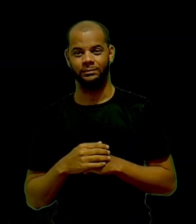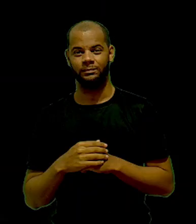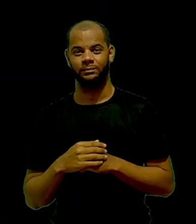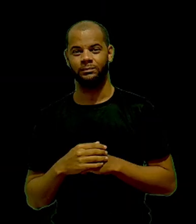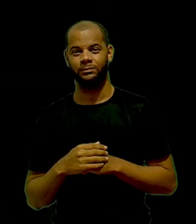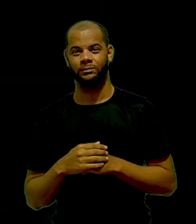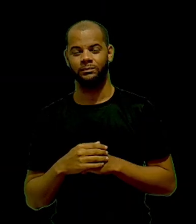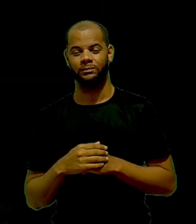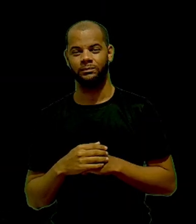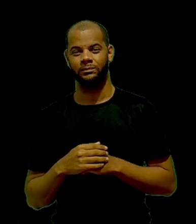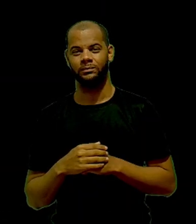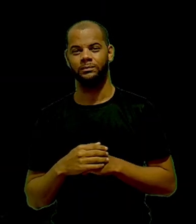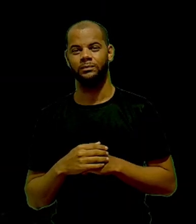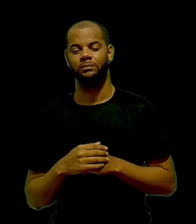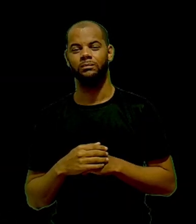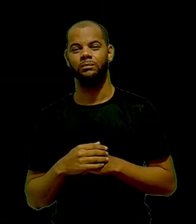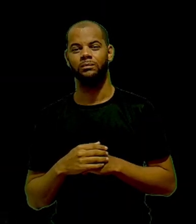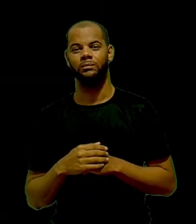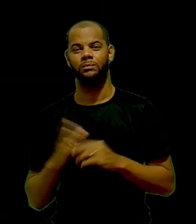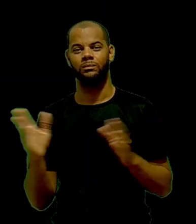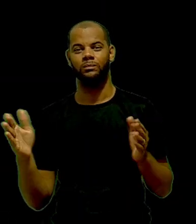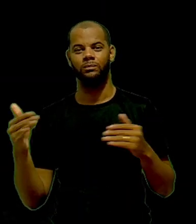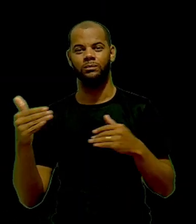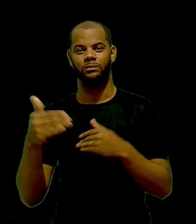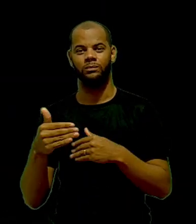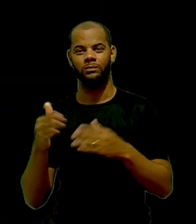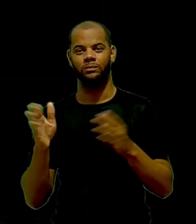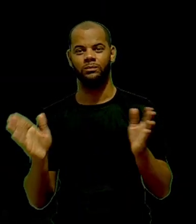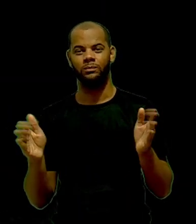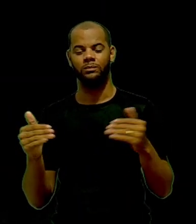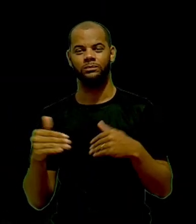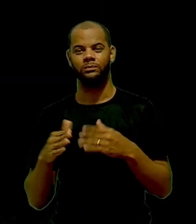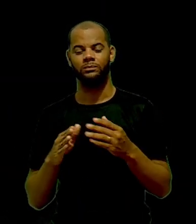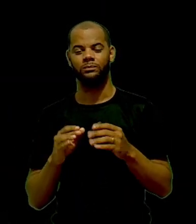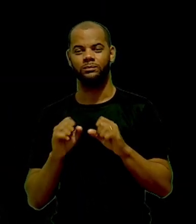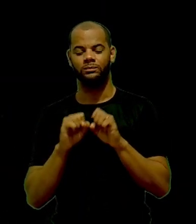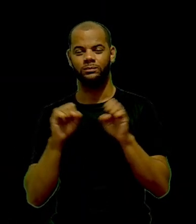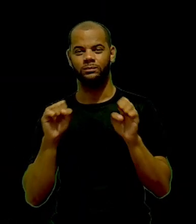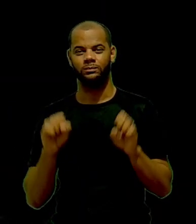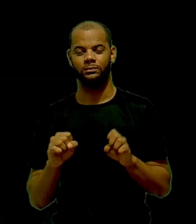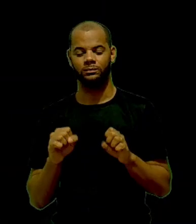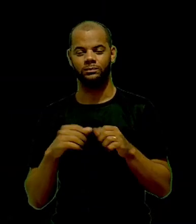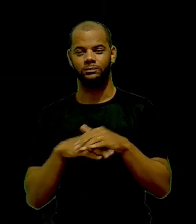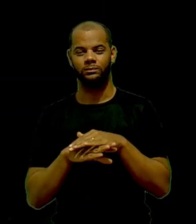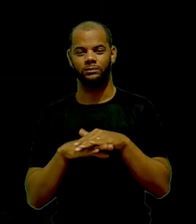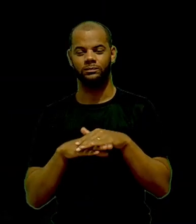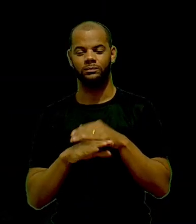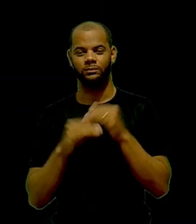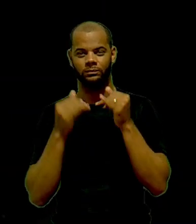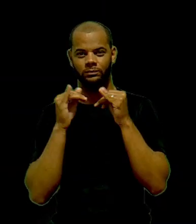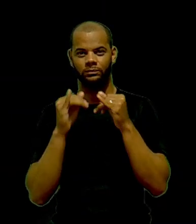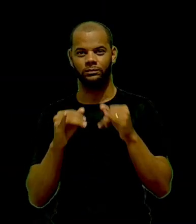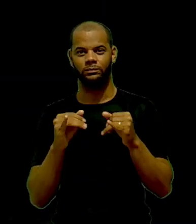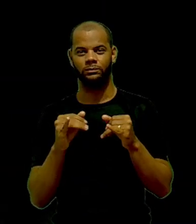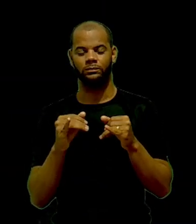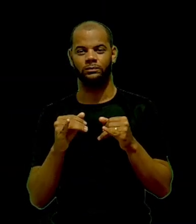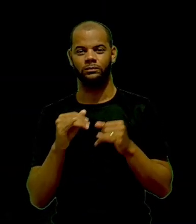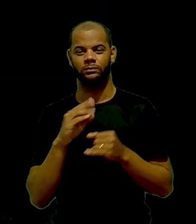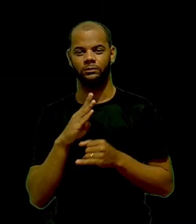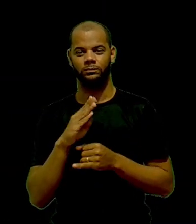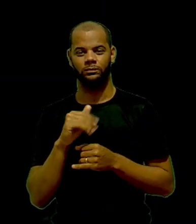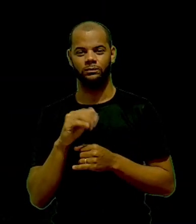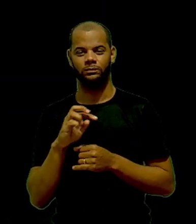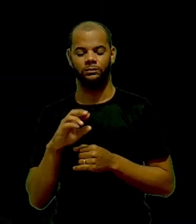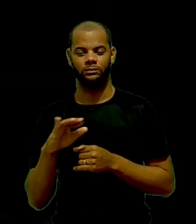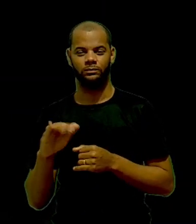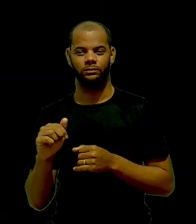container, e aqui nós temos um container com sistemas de armazenamento de energia em baterias.